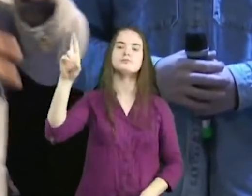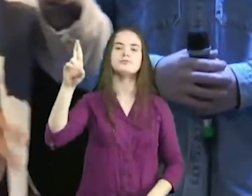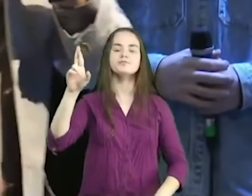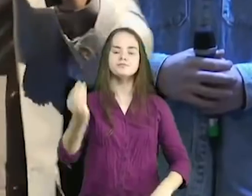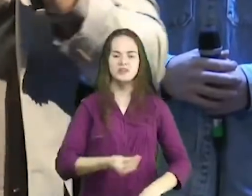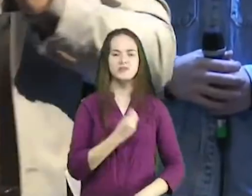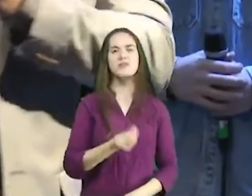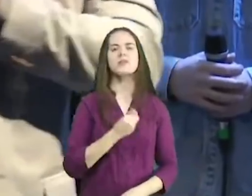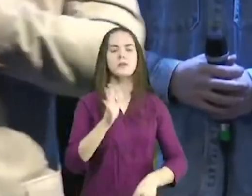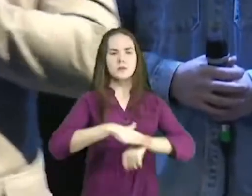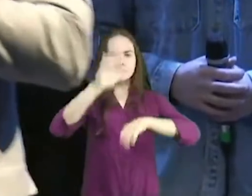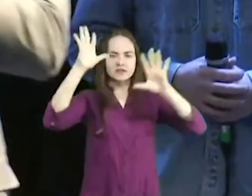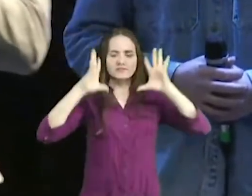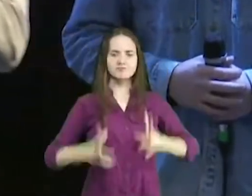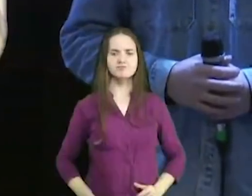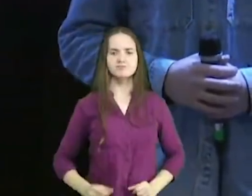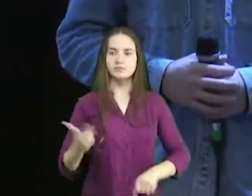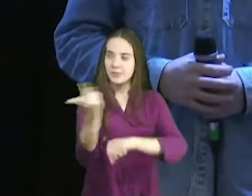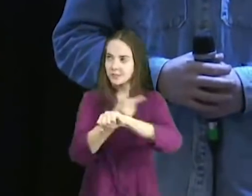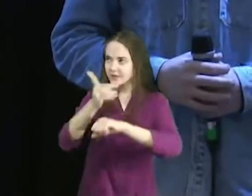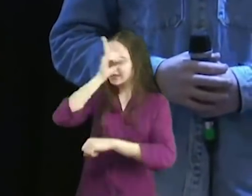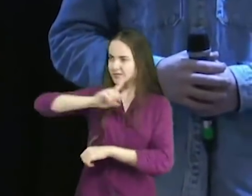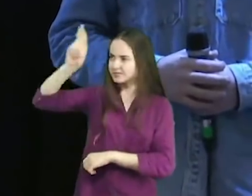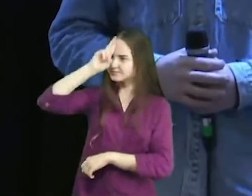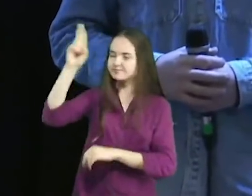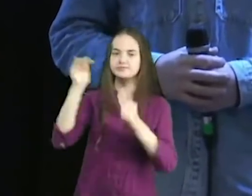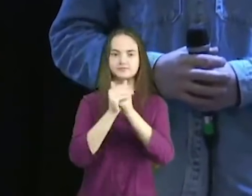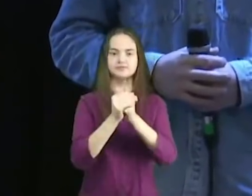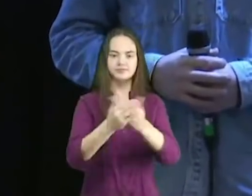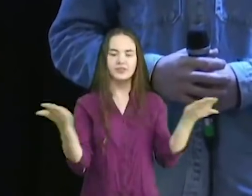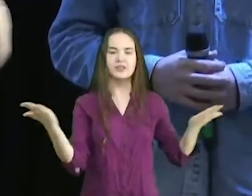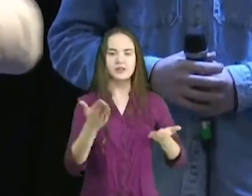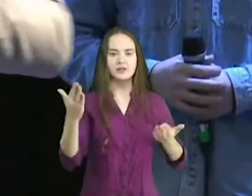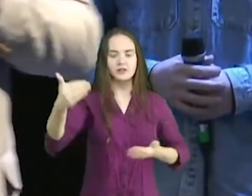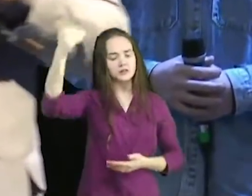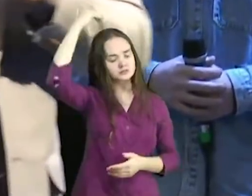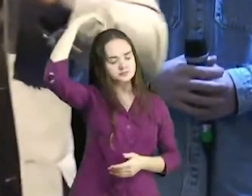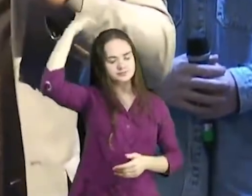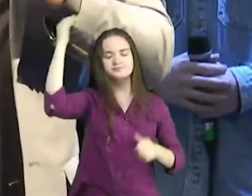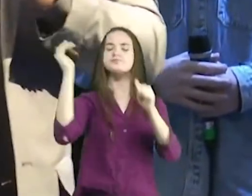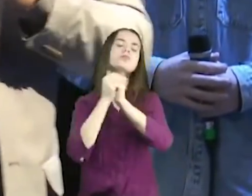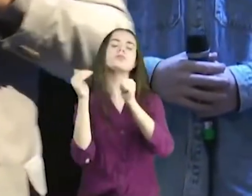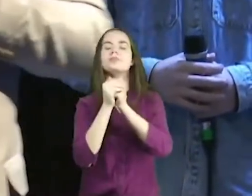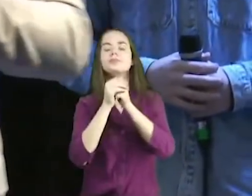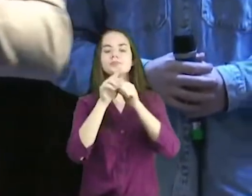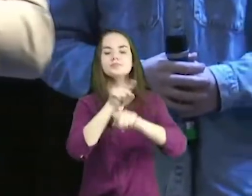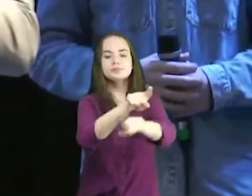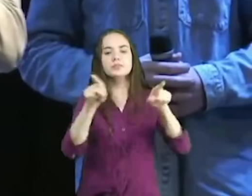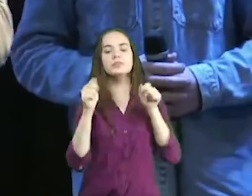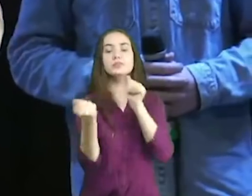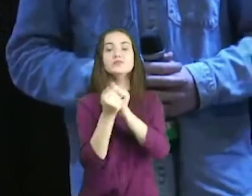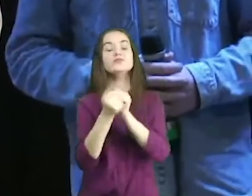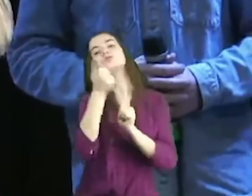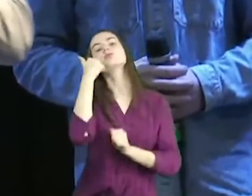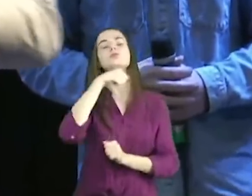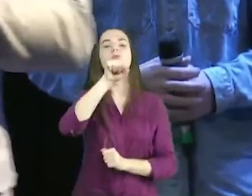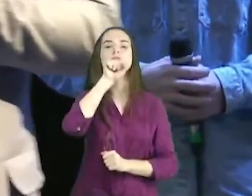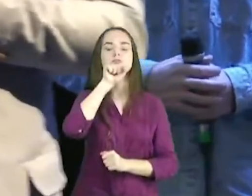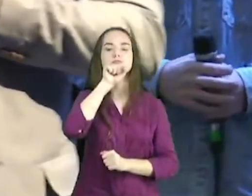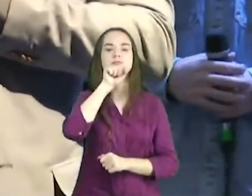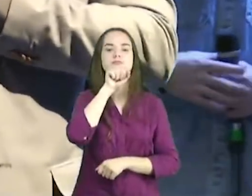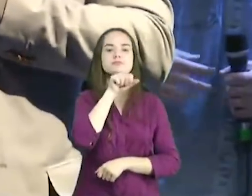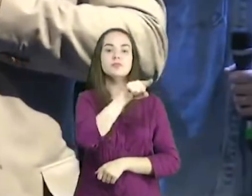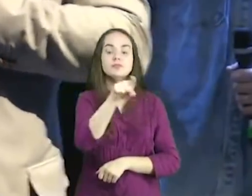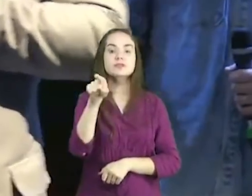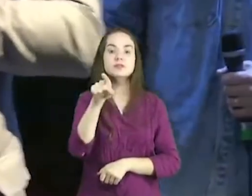em santidade, de buscar mais o Senhor, amém? Feche seus olhos em nome de Jesus. Quero orar, eu queria que você que está com a mãe aqui, ou você